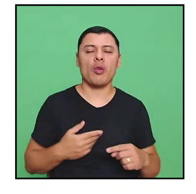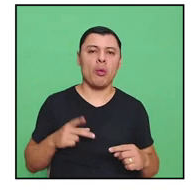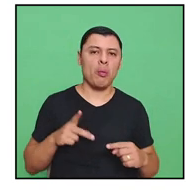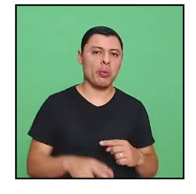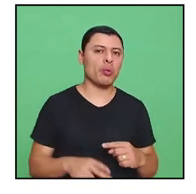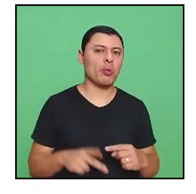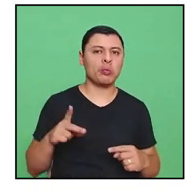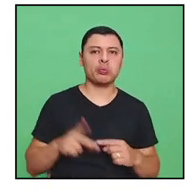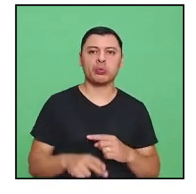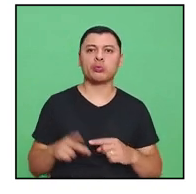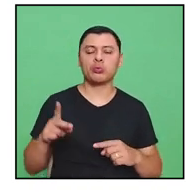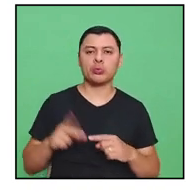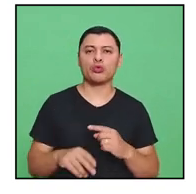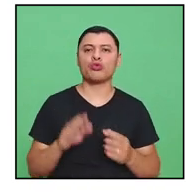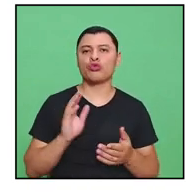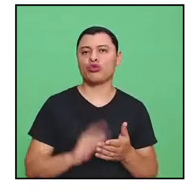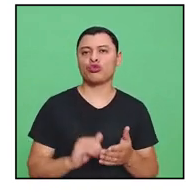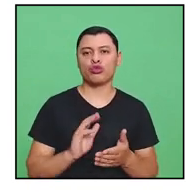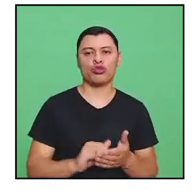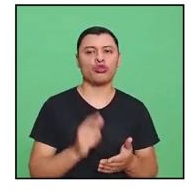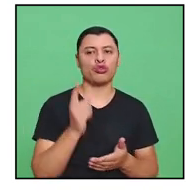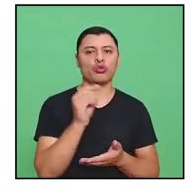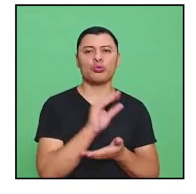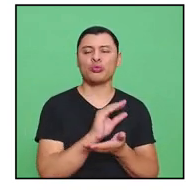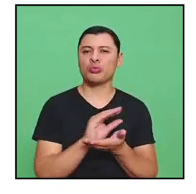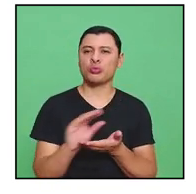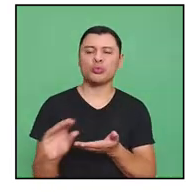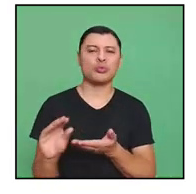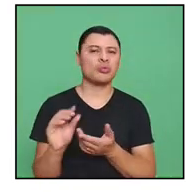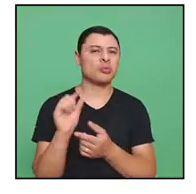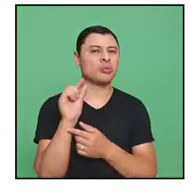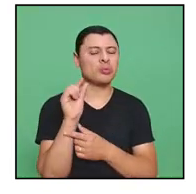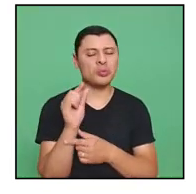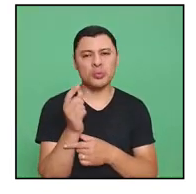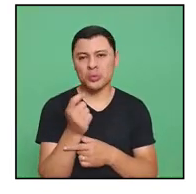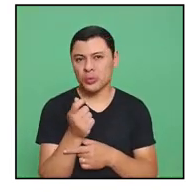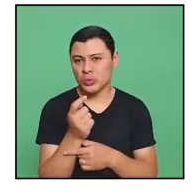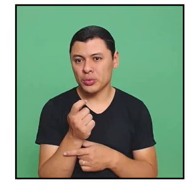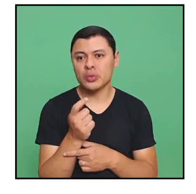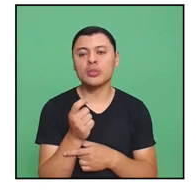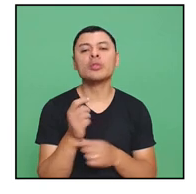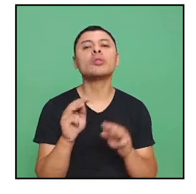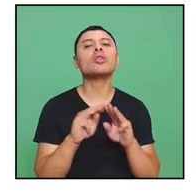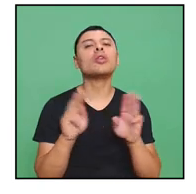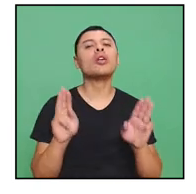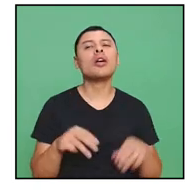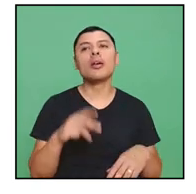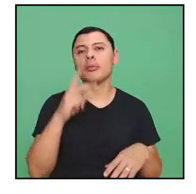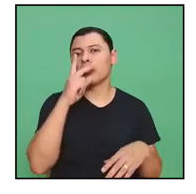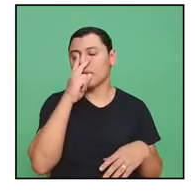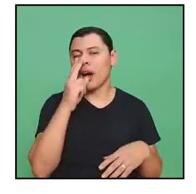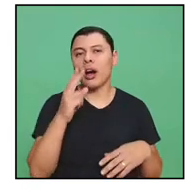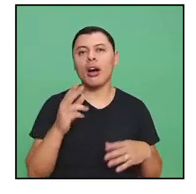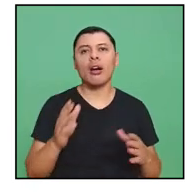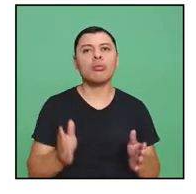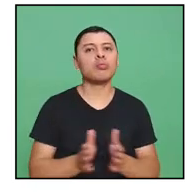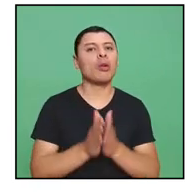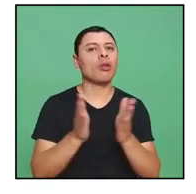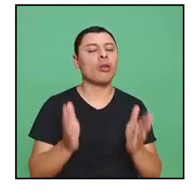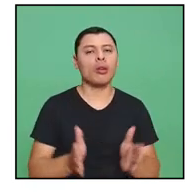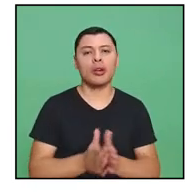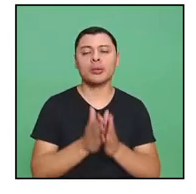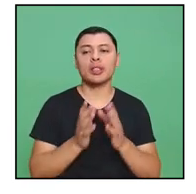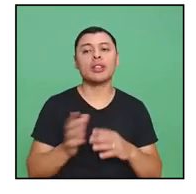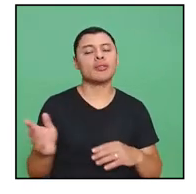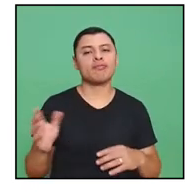vindo a todo momento, estavam extremamente o museu estava se tornando extremamente sucateado, e aí eles tiveram que